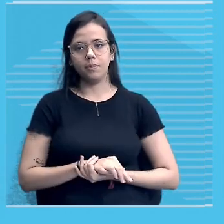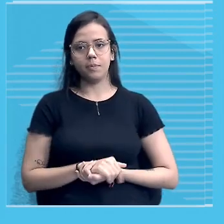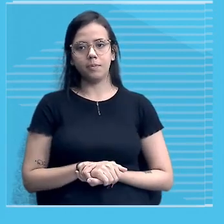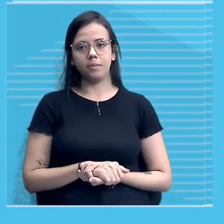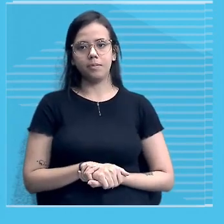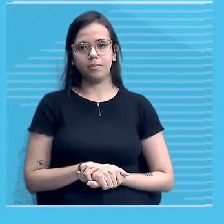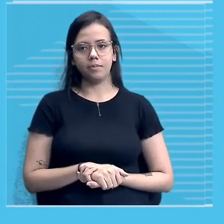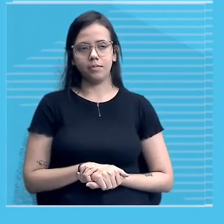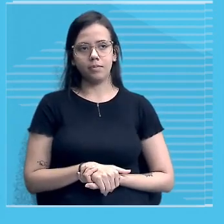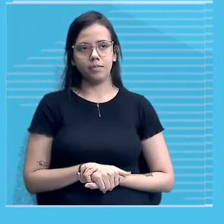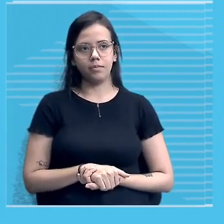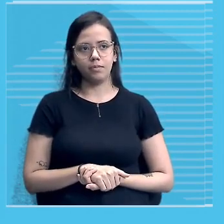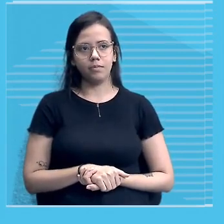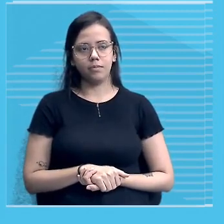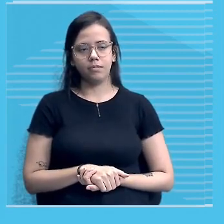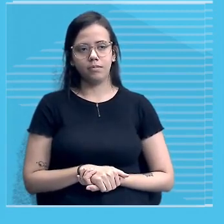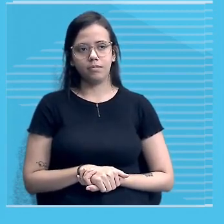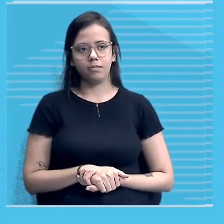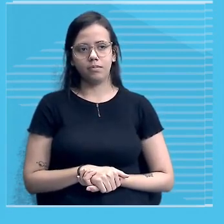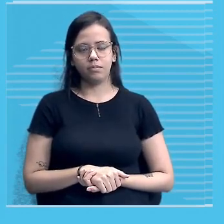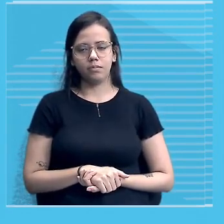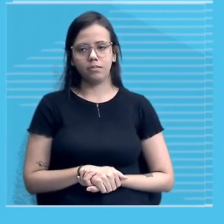Ah tá